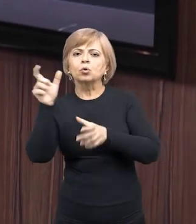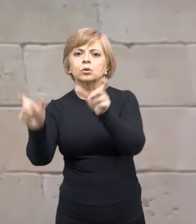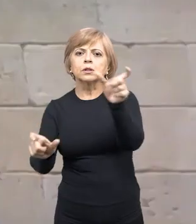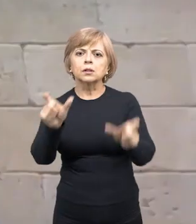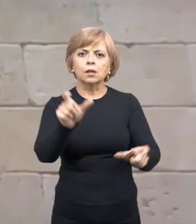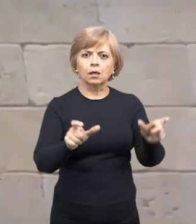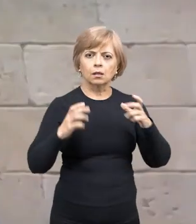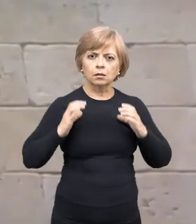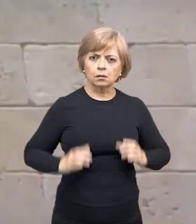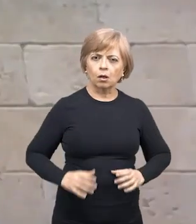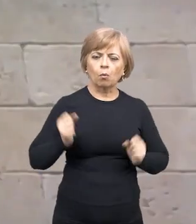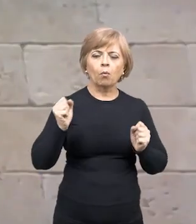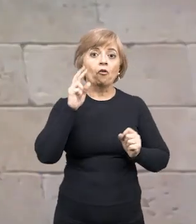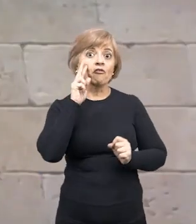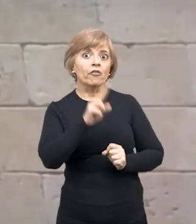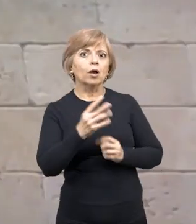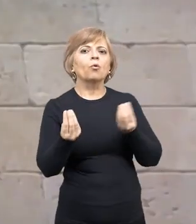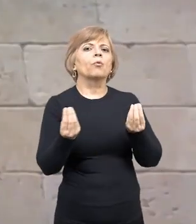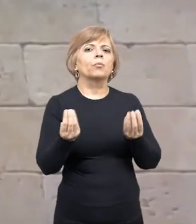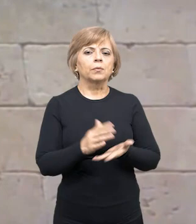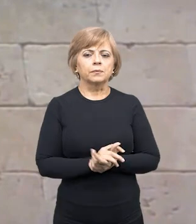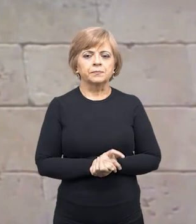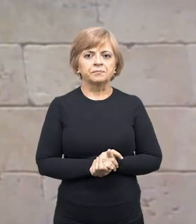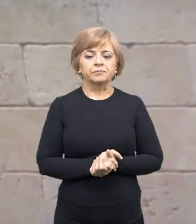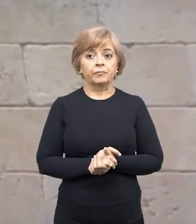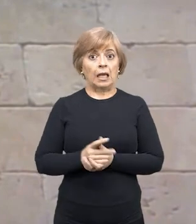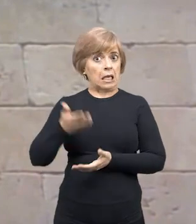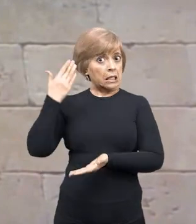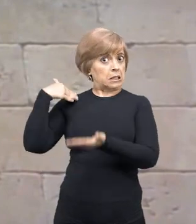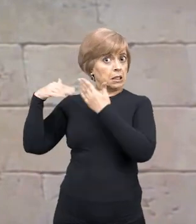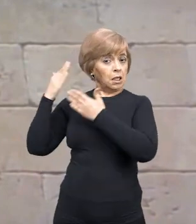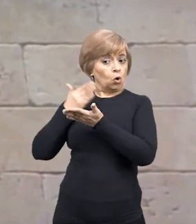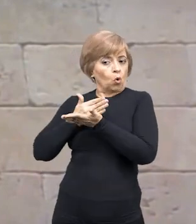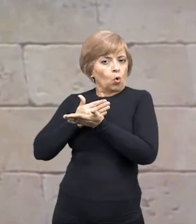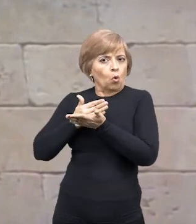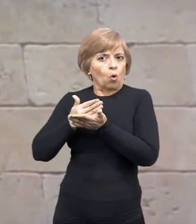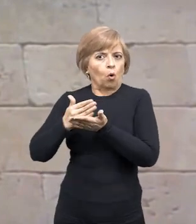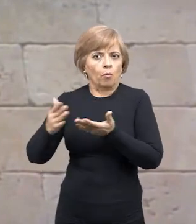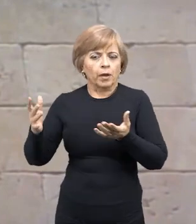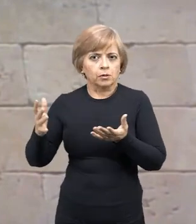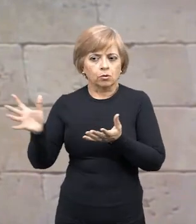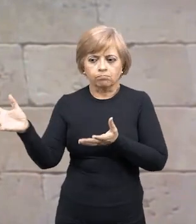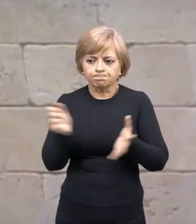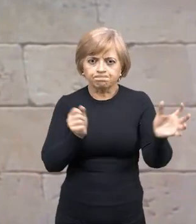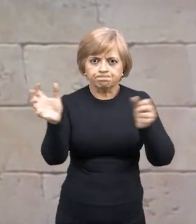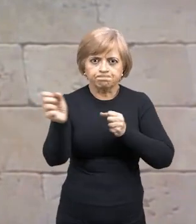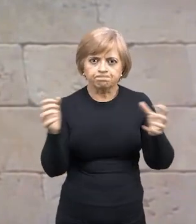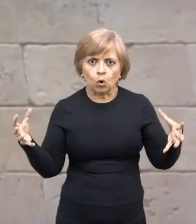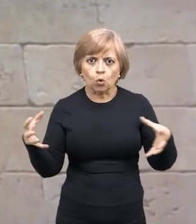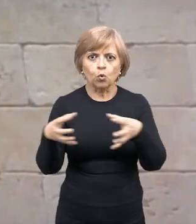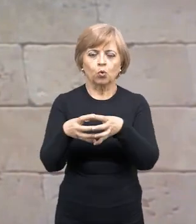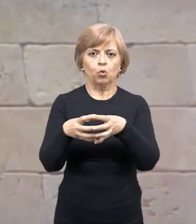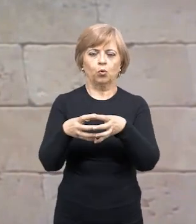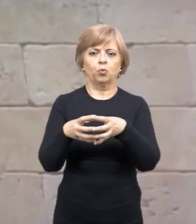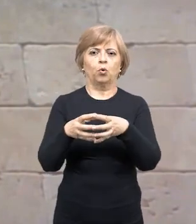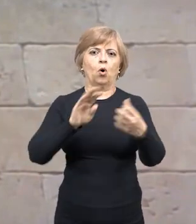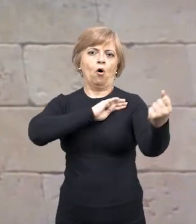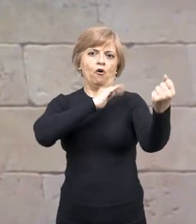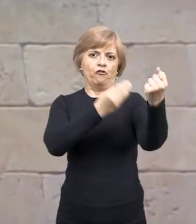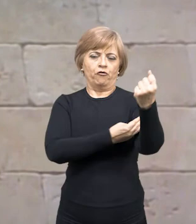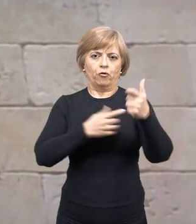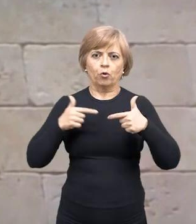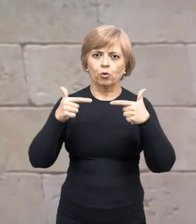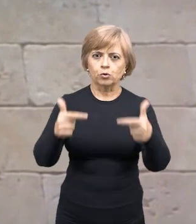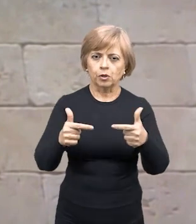todos? Desde o início da instituição da Força-Tarefa, que foi no dia 7 de abril, a Força-Tarefa e o